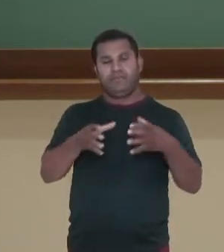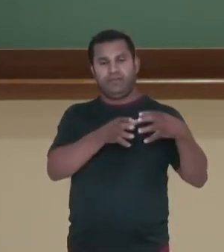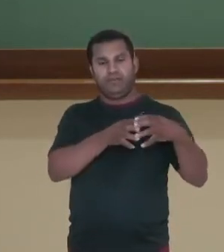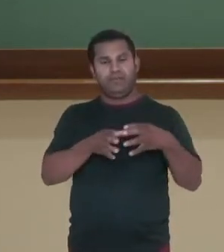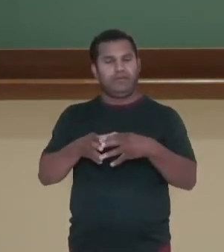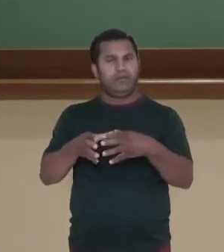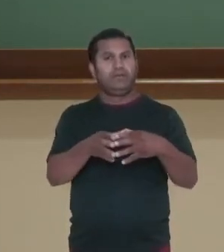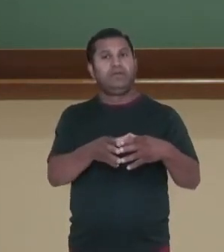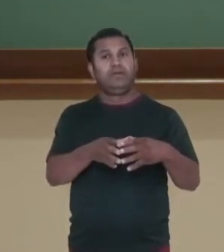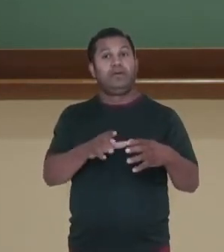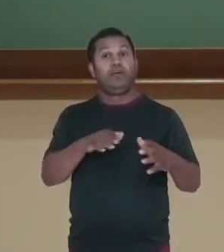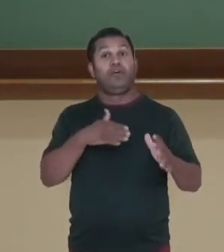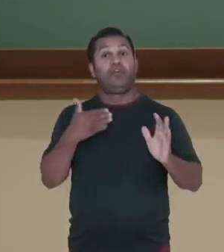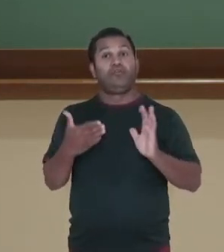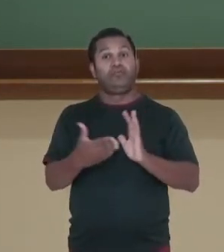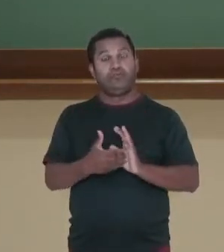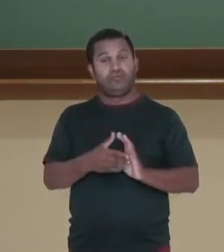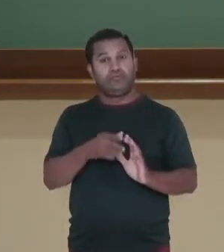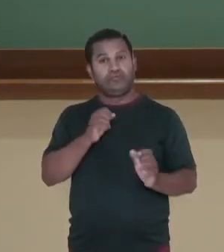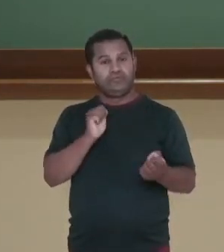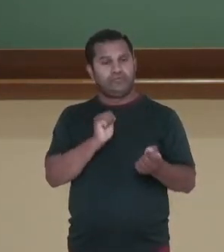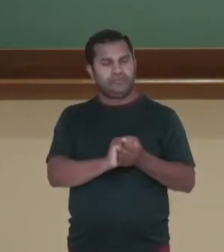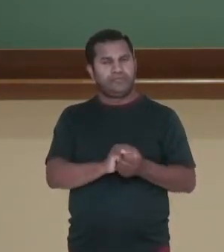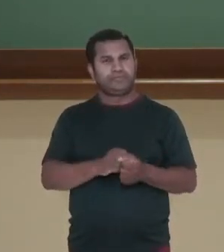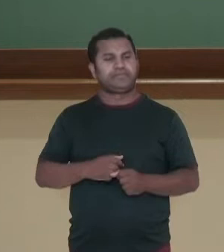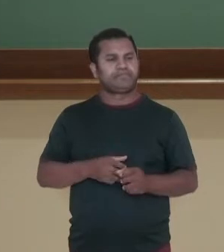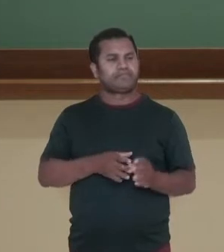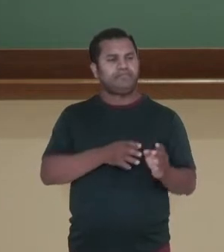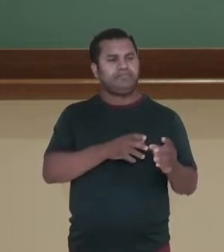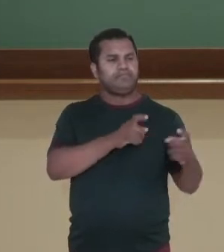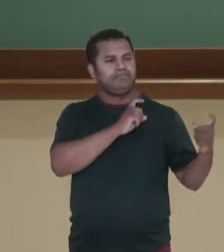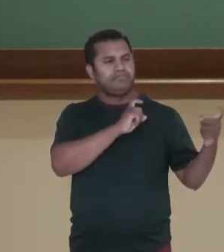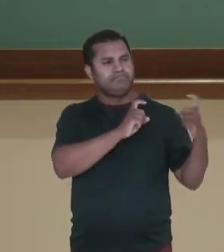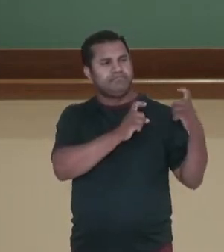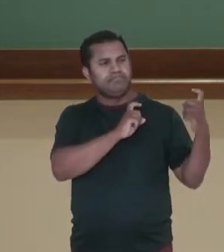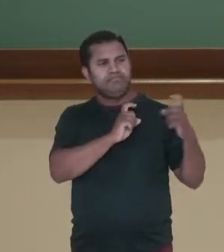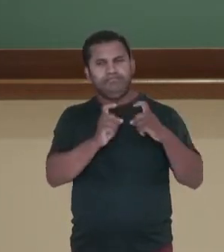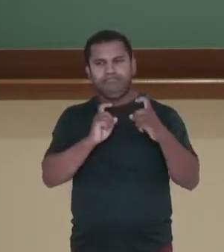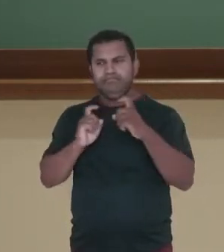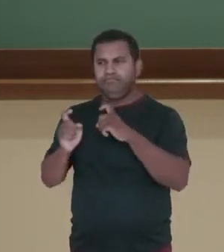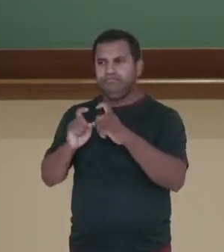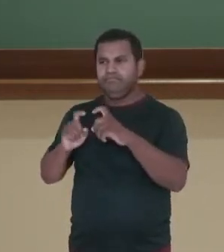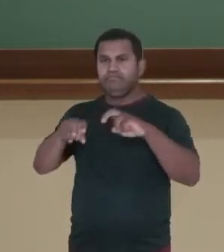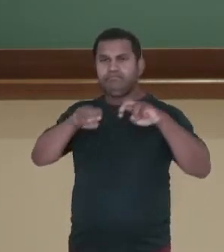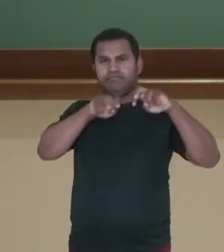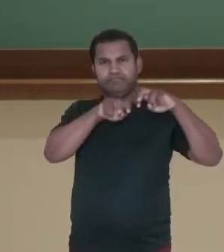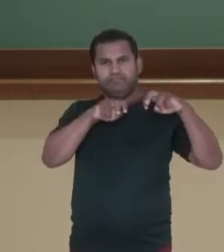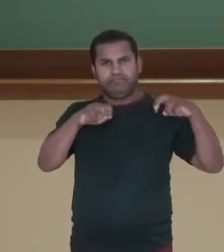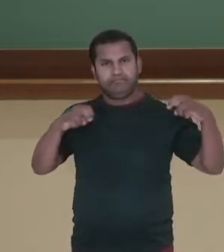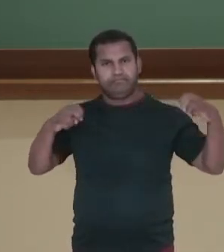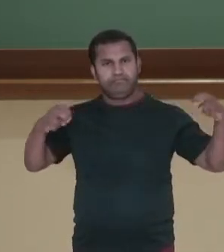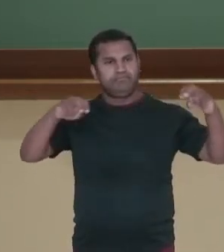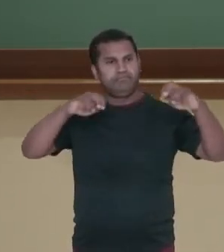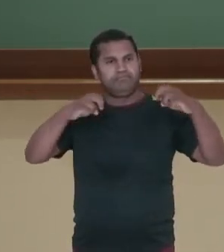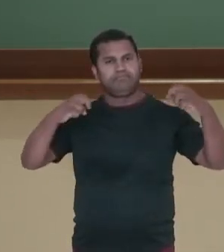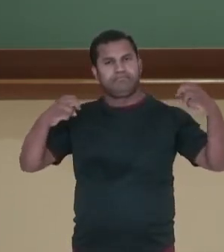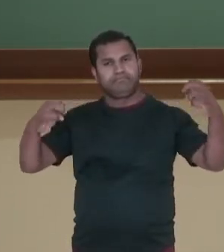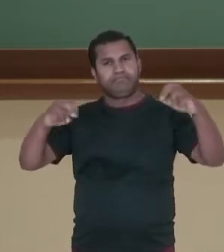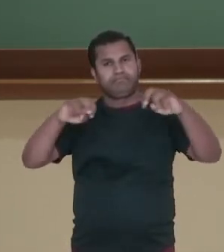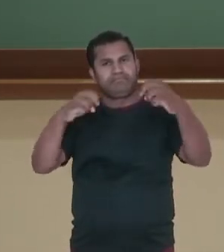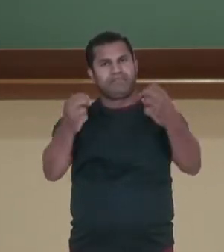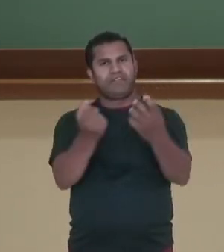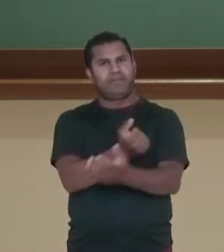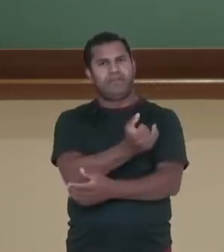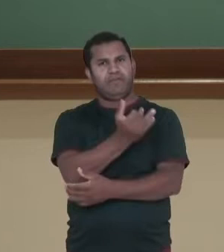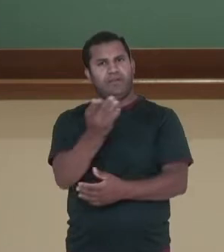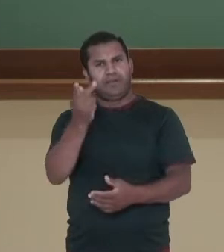conselho. Qualquer questão, por exemplo, um pesquisador em algum país, ele chega nesse ponto e ele vai falar assim: ah,